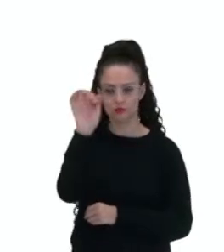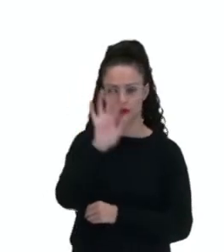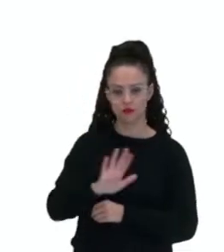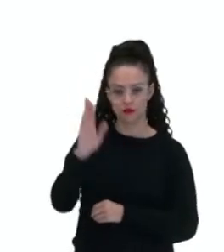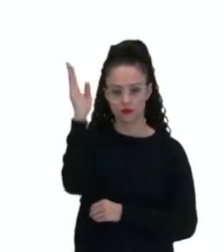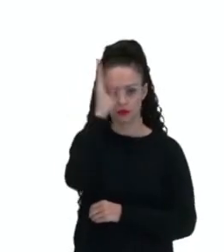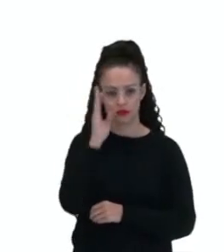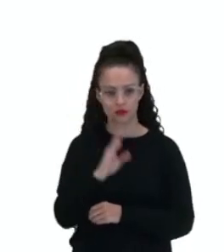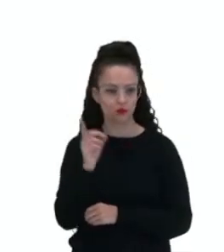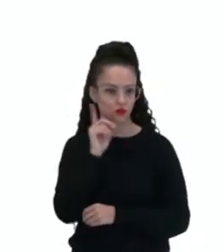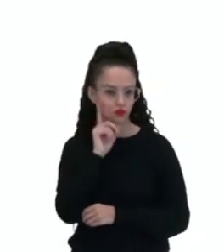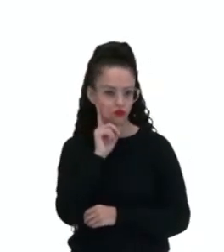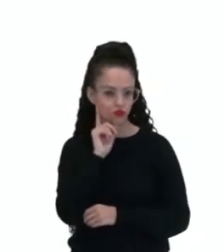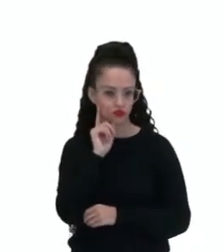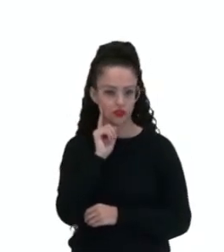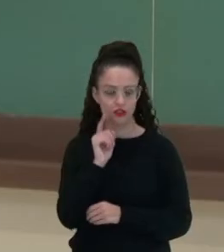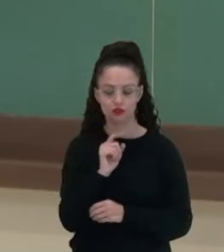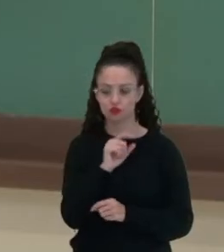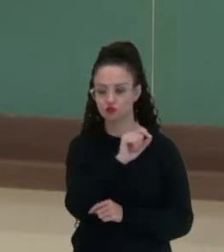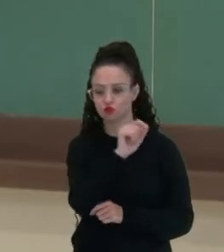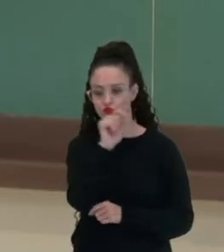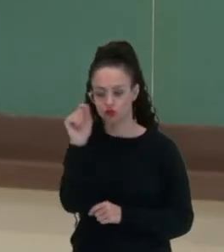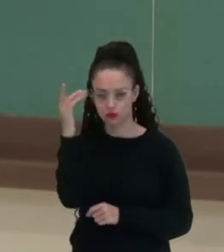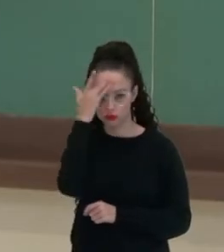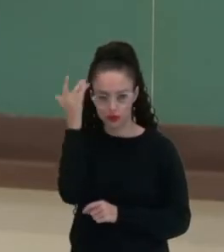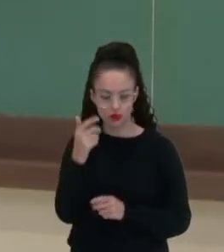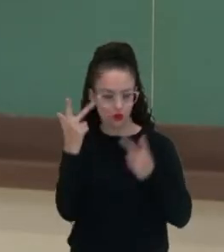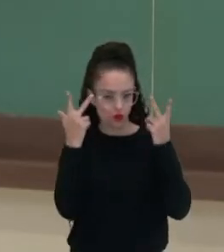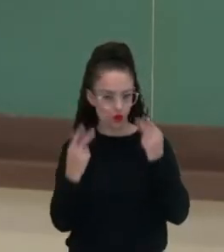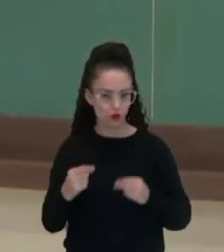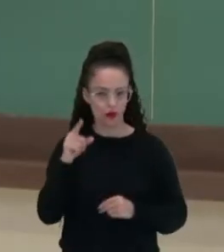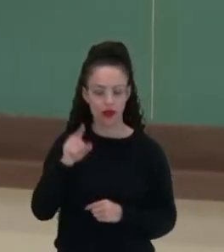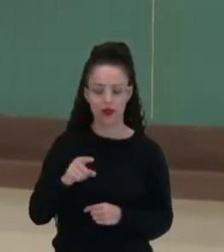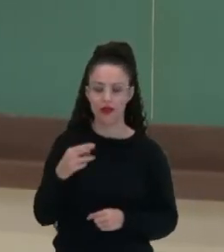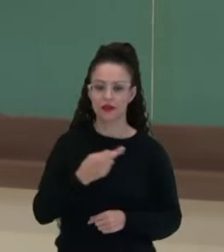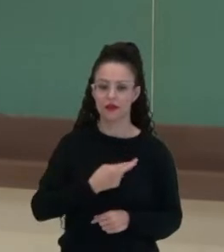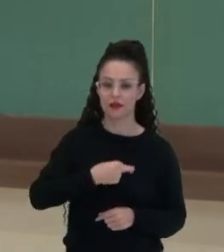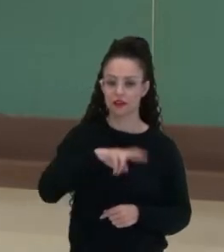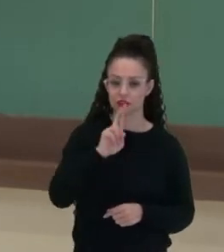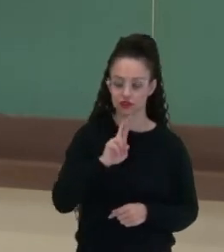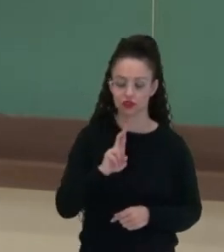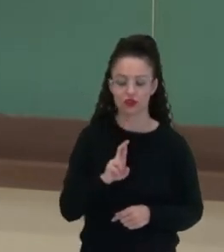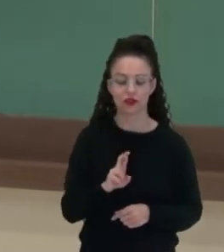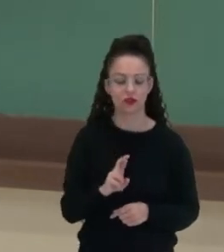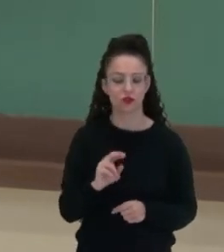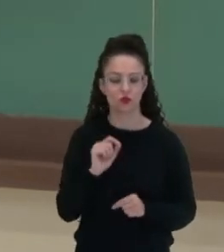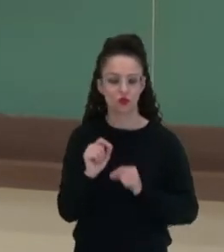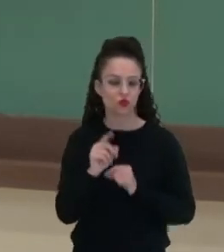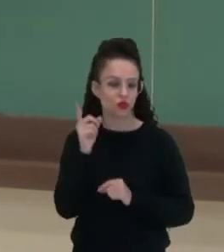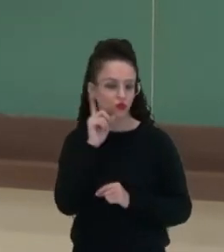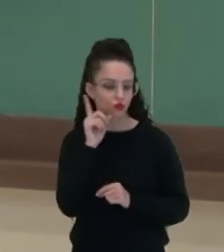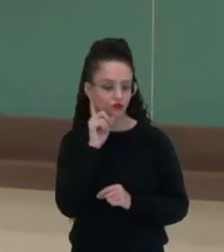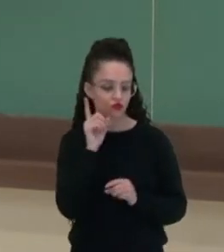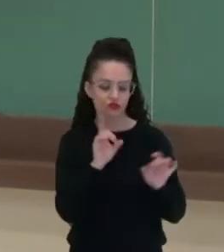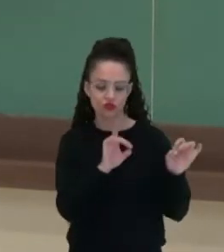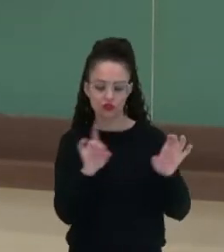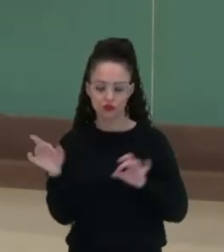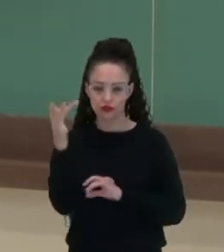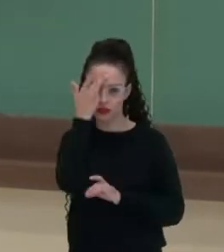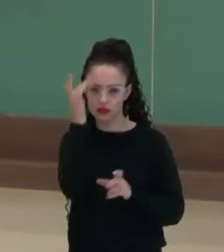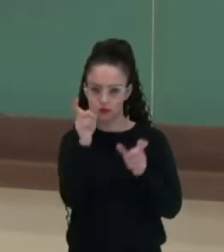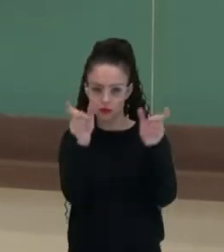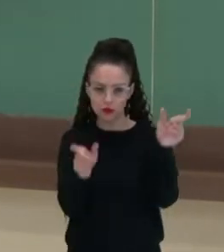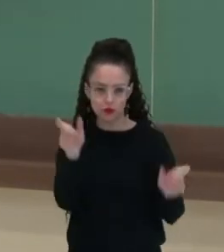e o cotidiano das pessoas comuns, né? Então, ela está preocupada em representar a religião, né, o cotidiano das pessoas,